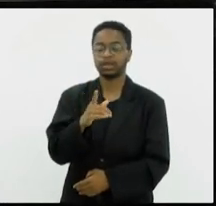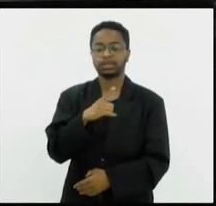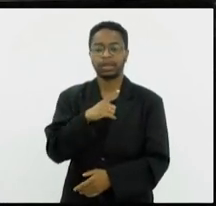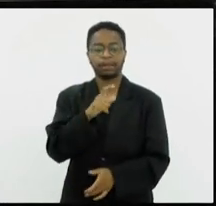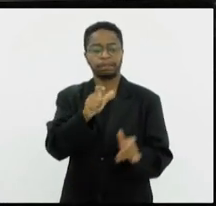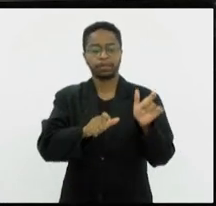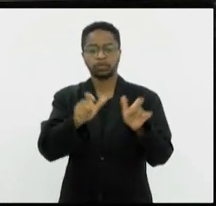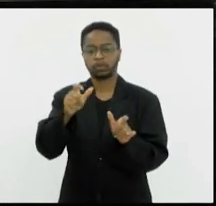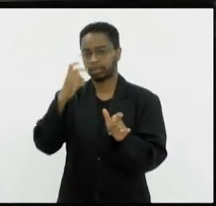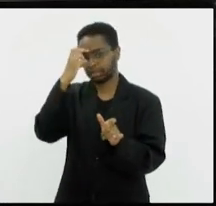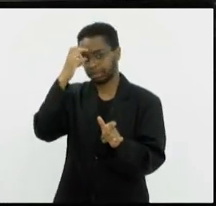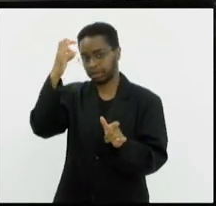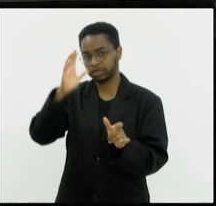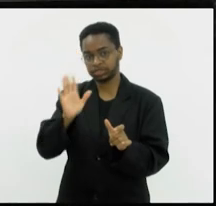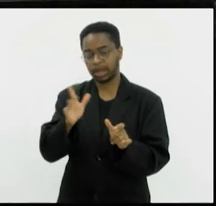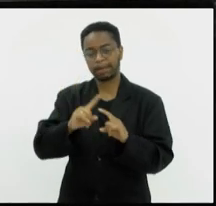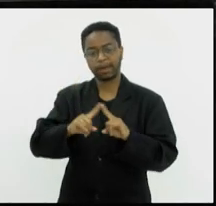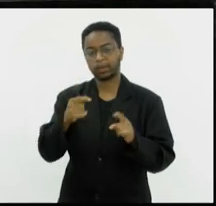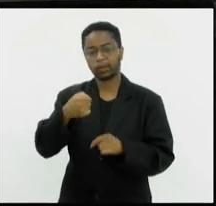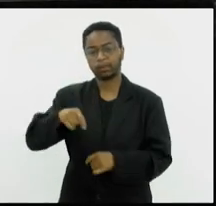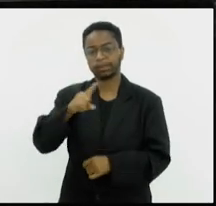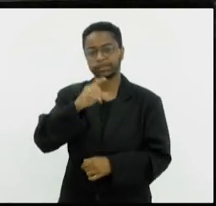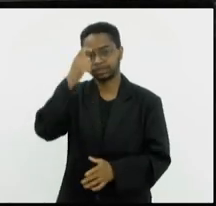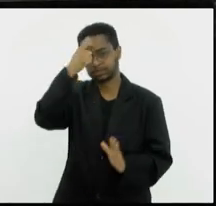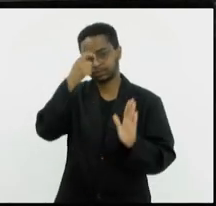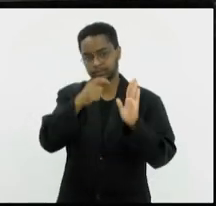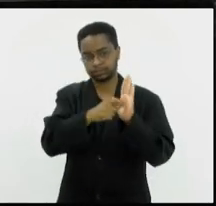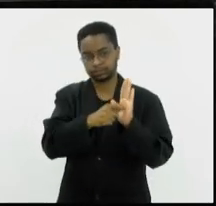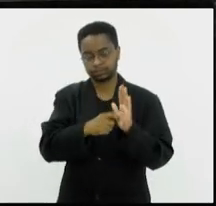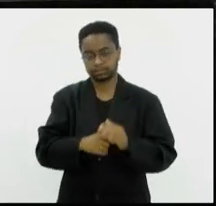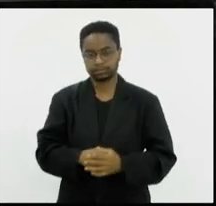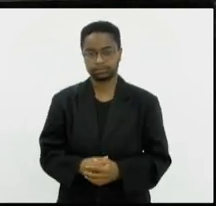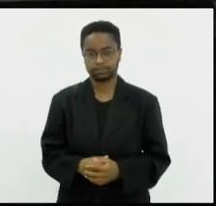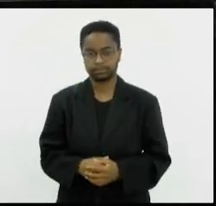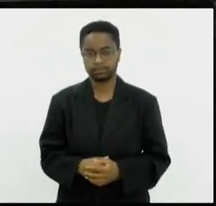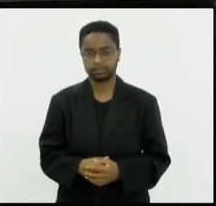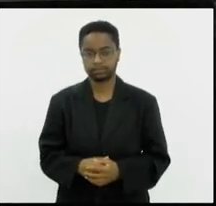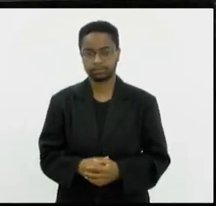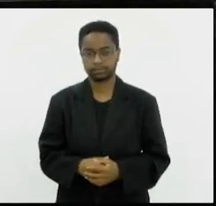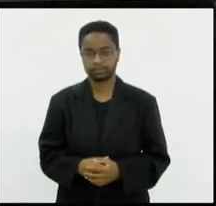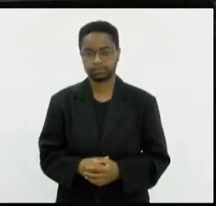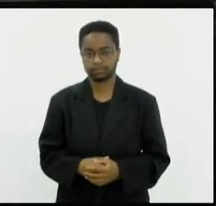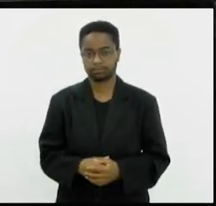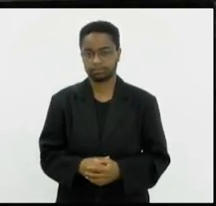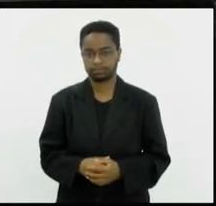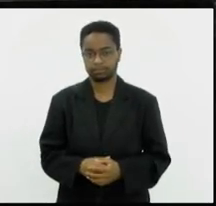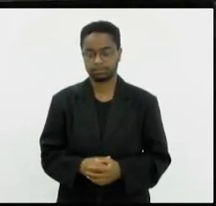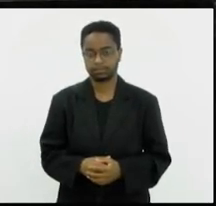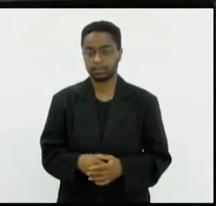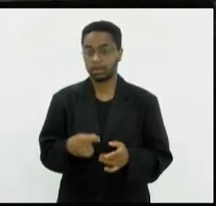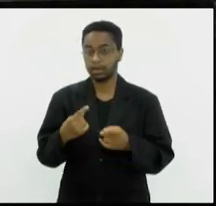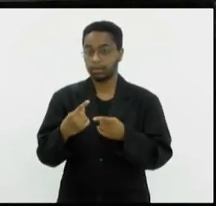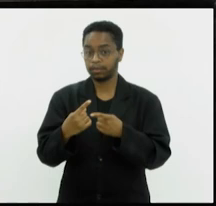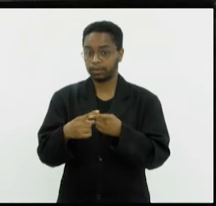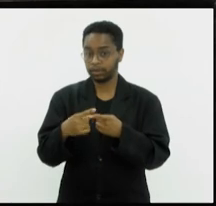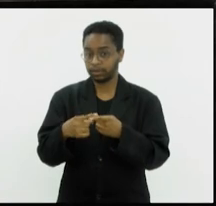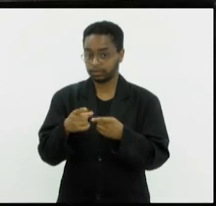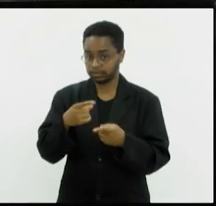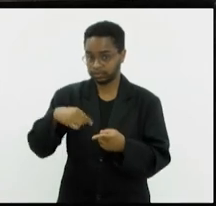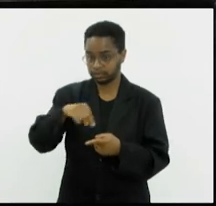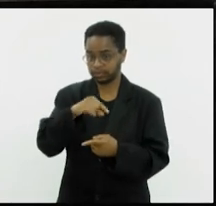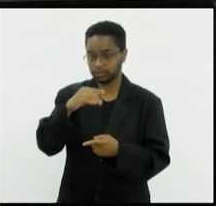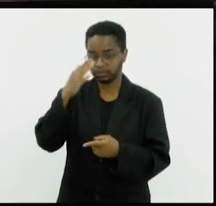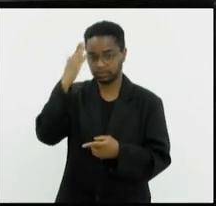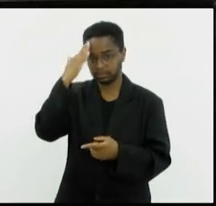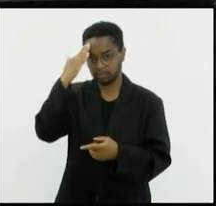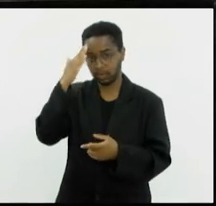inteligente e não precisava de Inteligência Artificial que Aliás só para vocês saberem hoje mobiliza